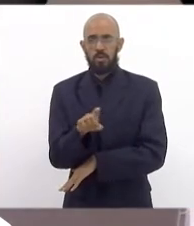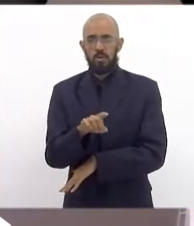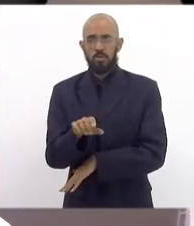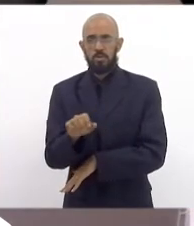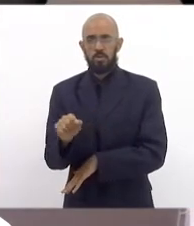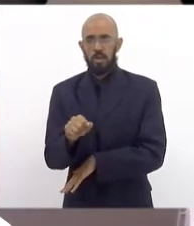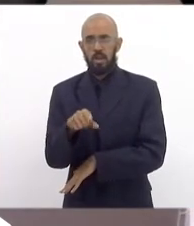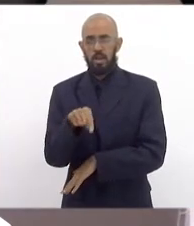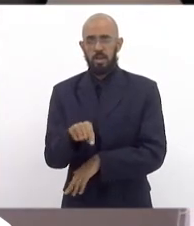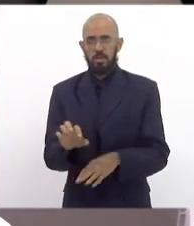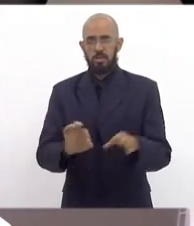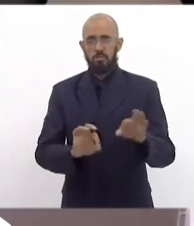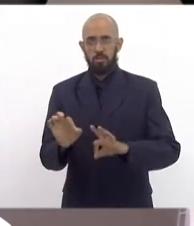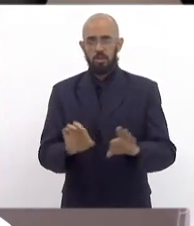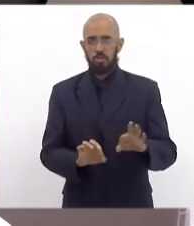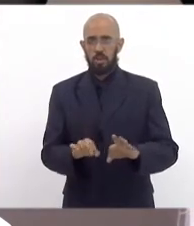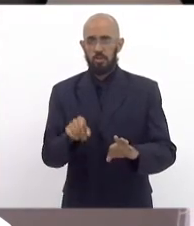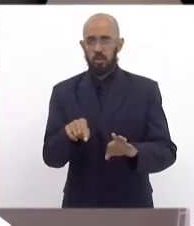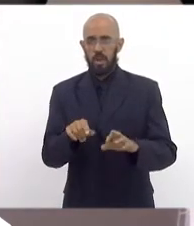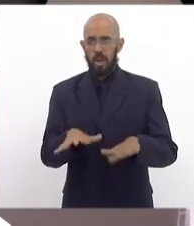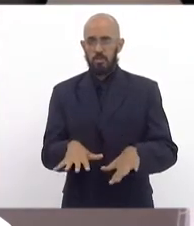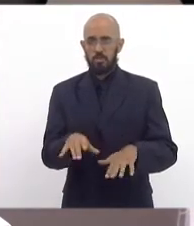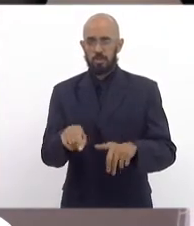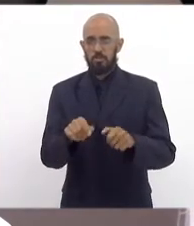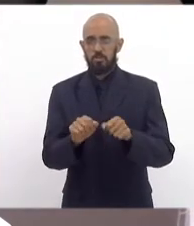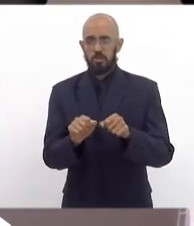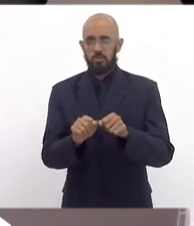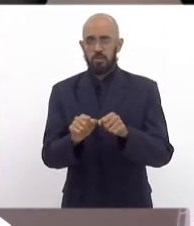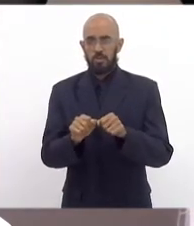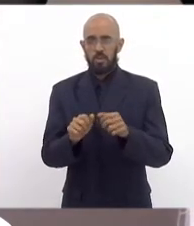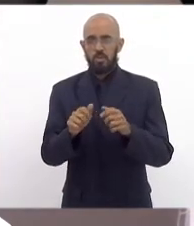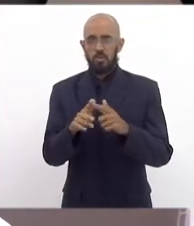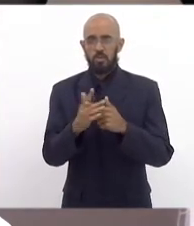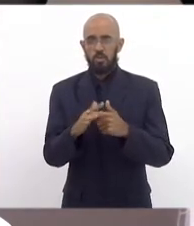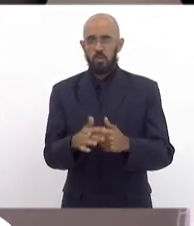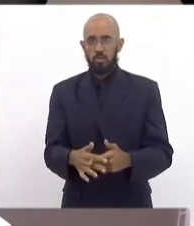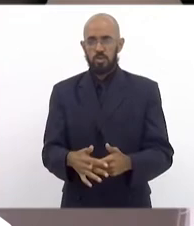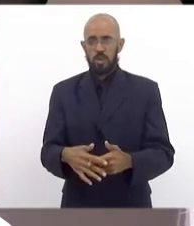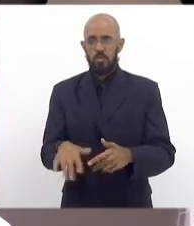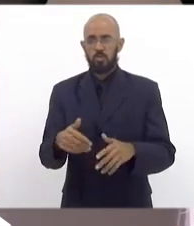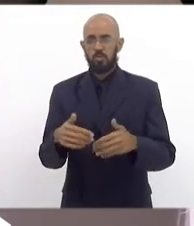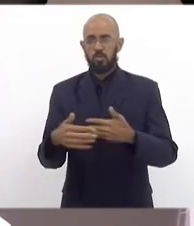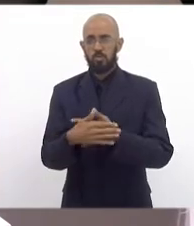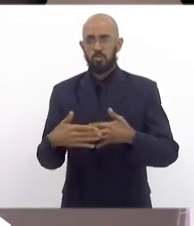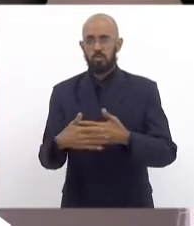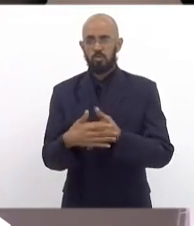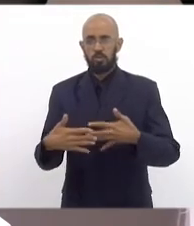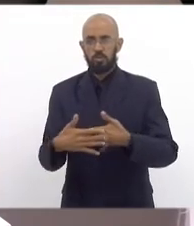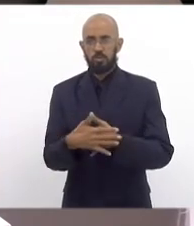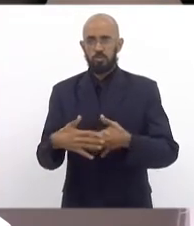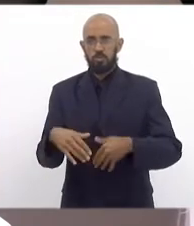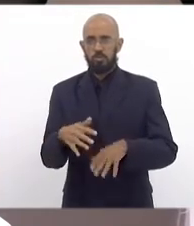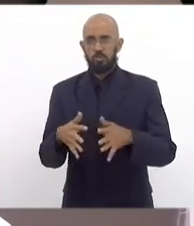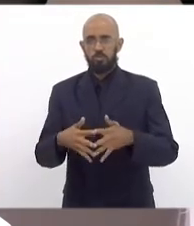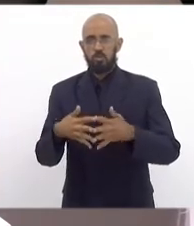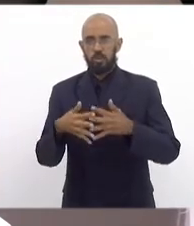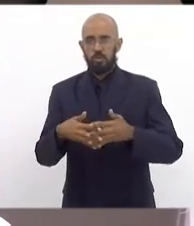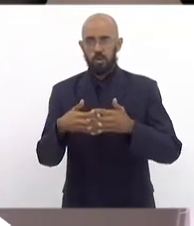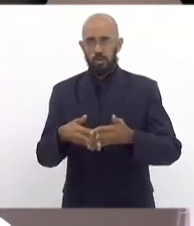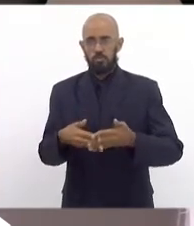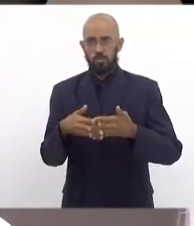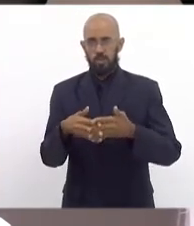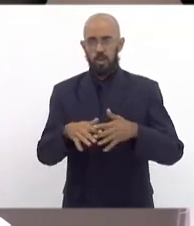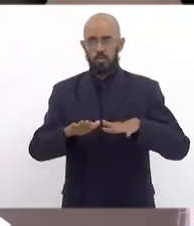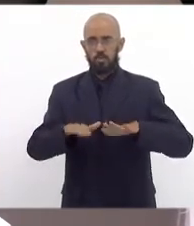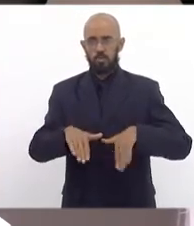encontro é resgatar Rua Teresa e resgatar todo Município de Petrópolis O que acha Confecções as costureiras